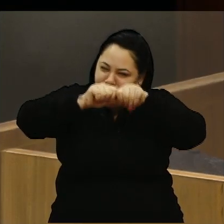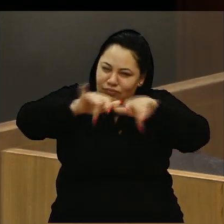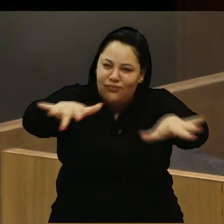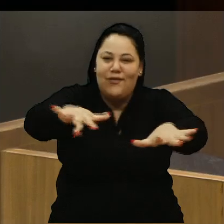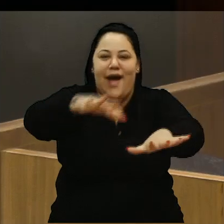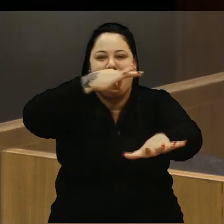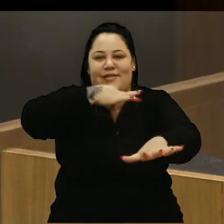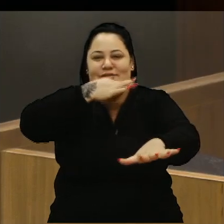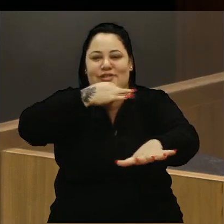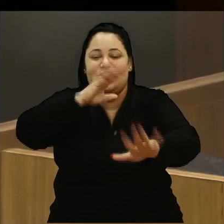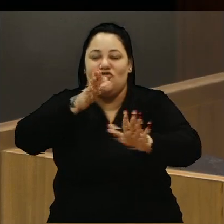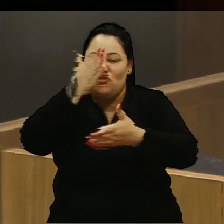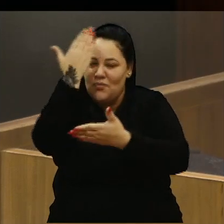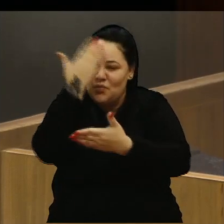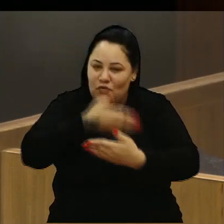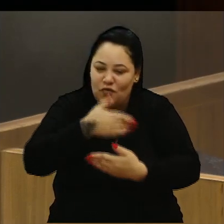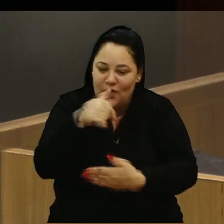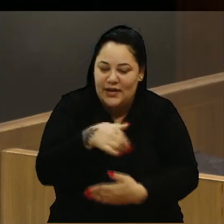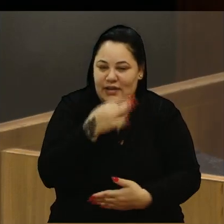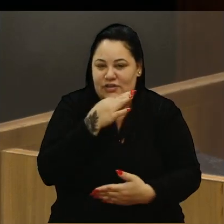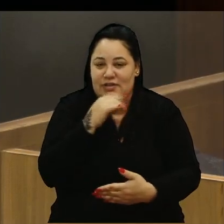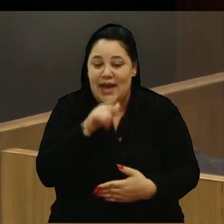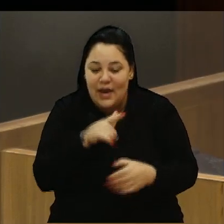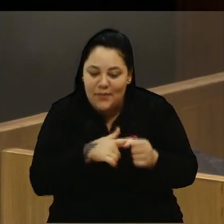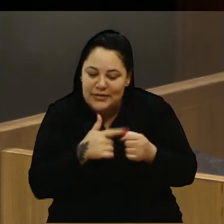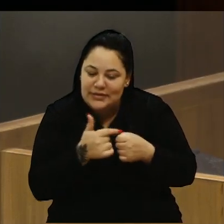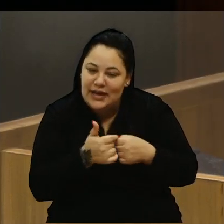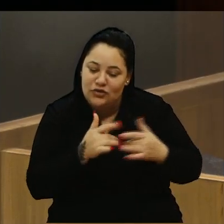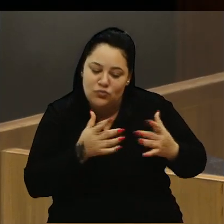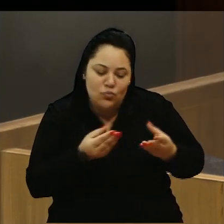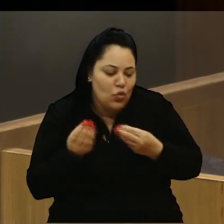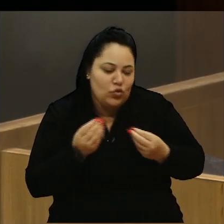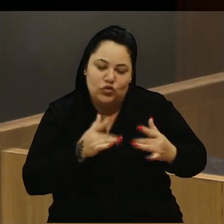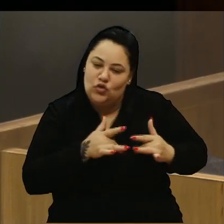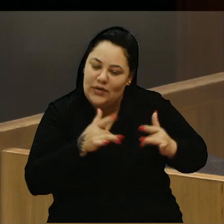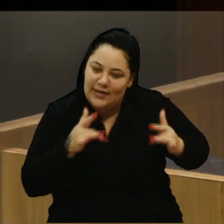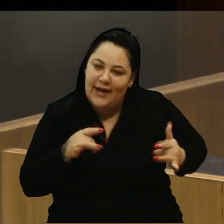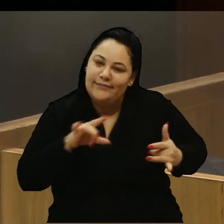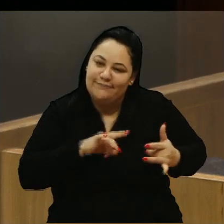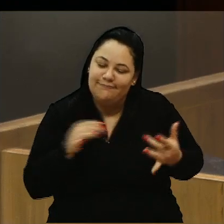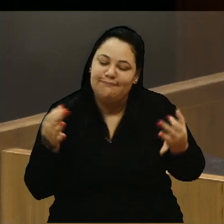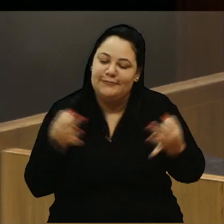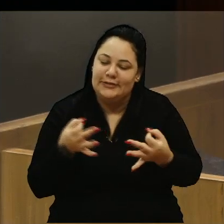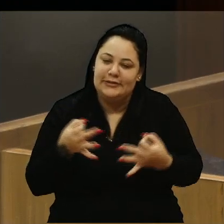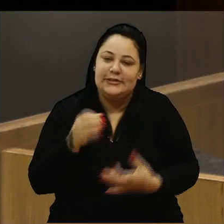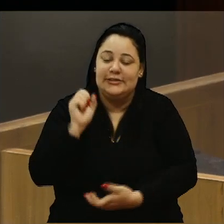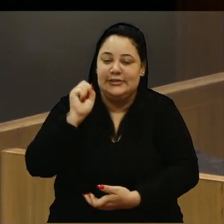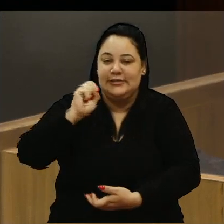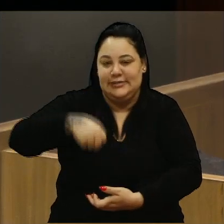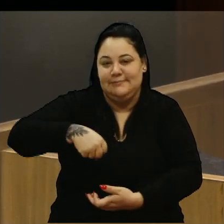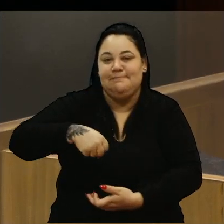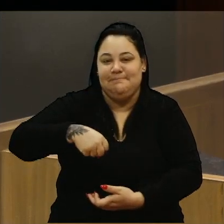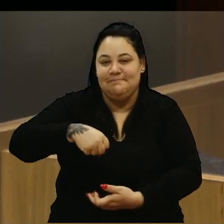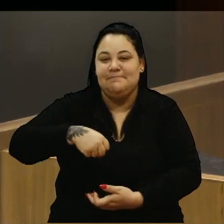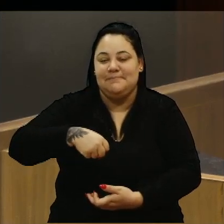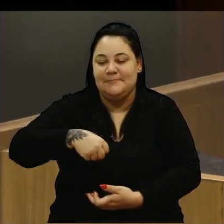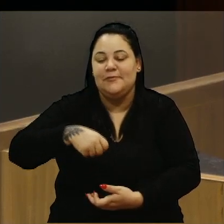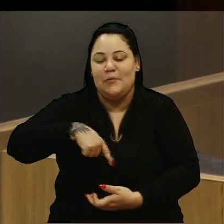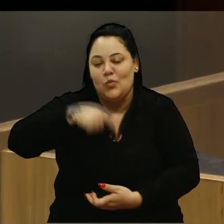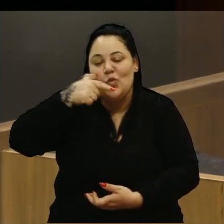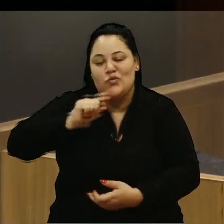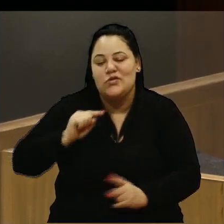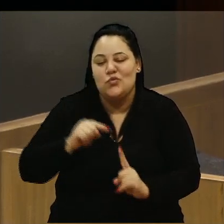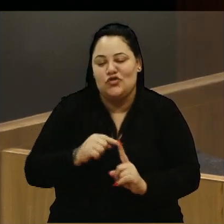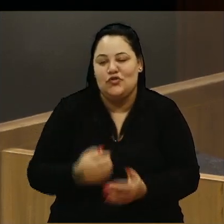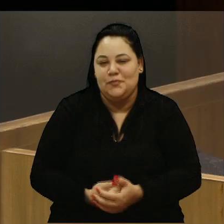já provou inúmeras vezes ser uma cidade solidária, e eu tenho certeza que desta vez não será diferente. E